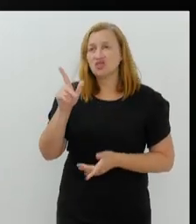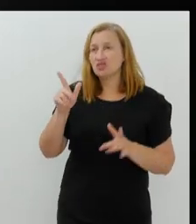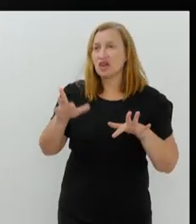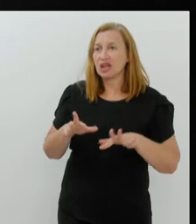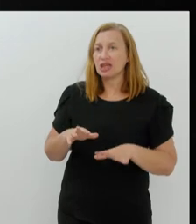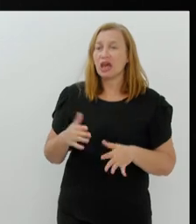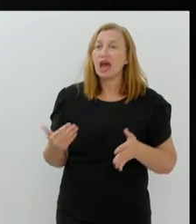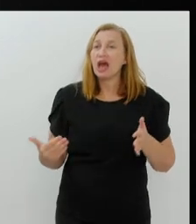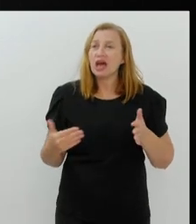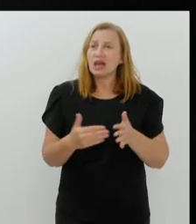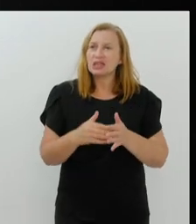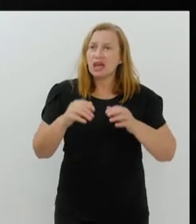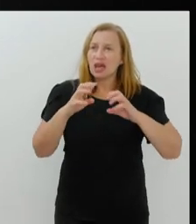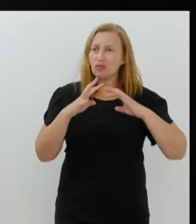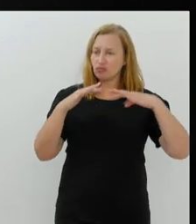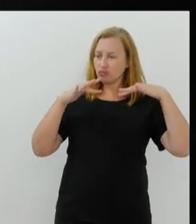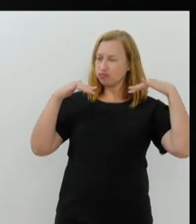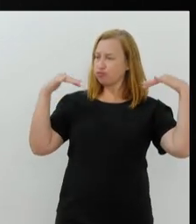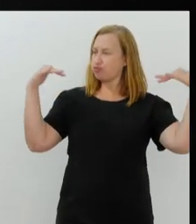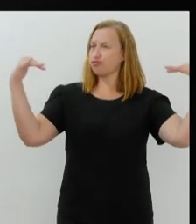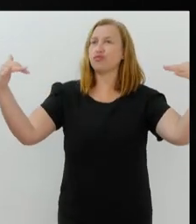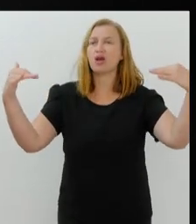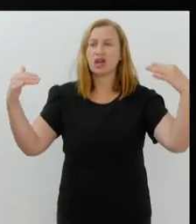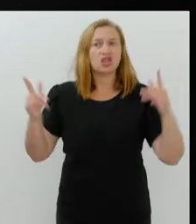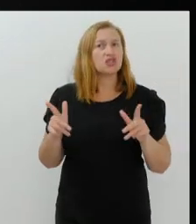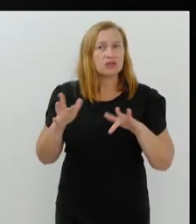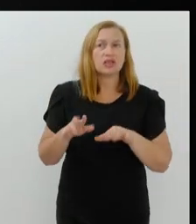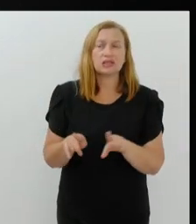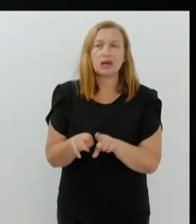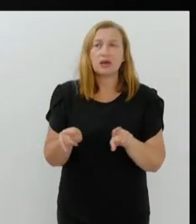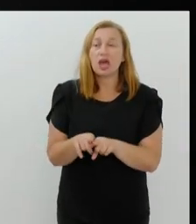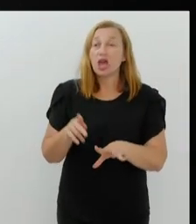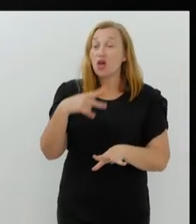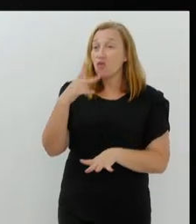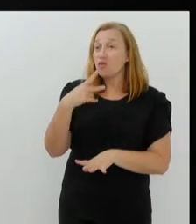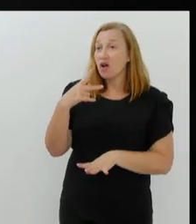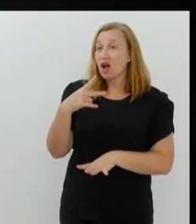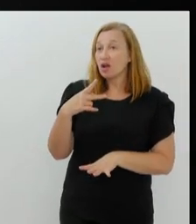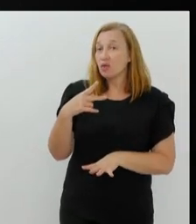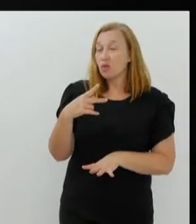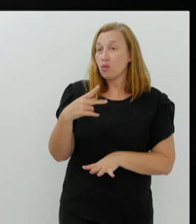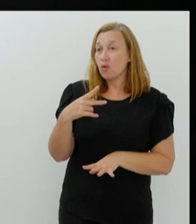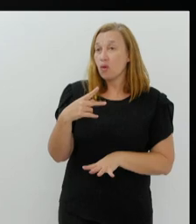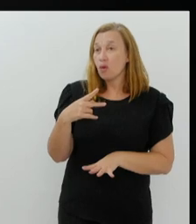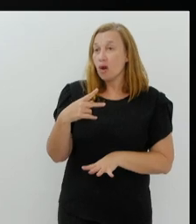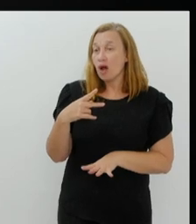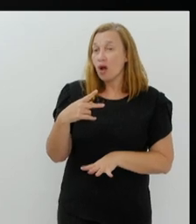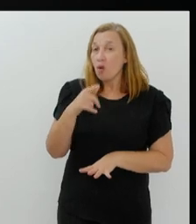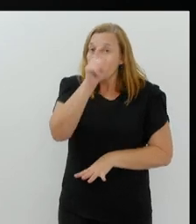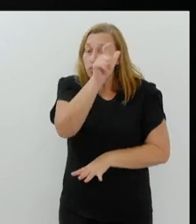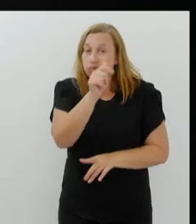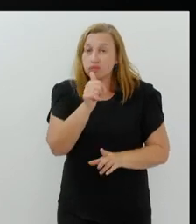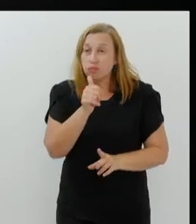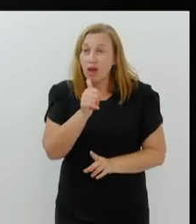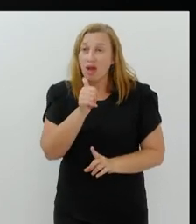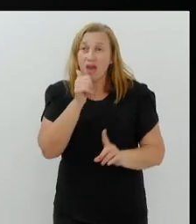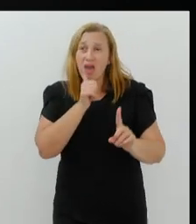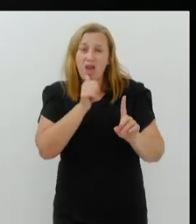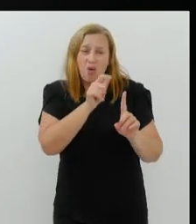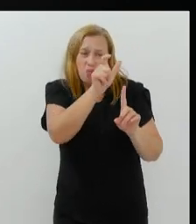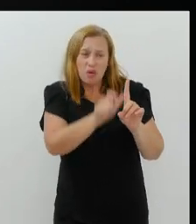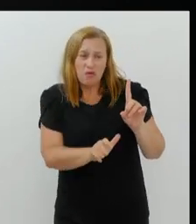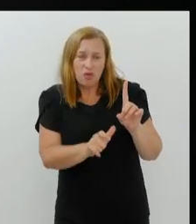isso? Sim, sim, é bem diferente. Até o próprio público. Mas eu pergunto assim, a figura da rainha, você acha que